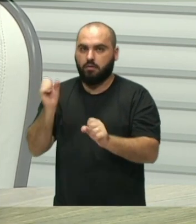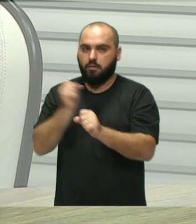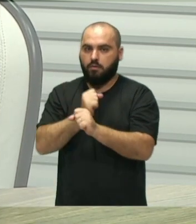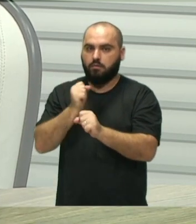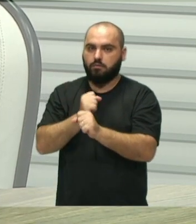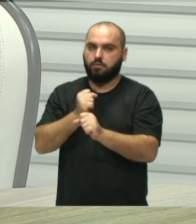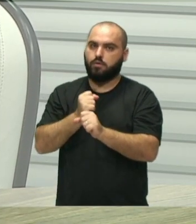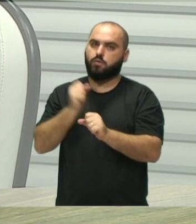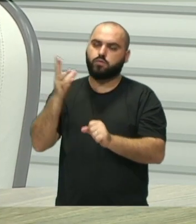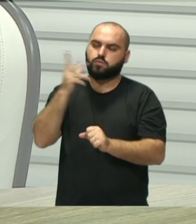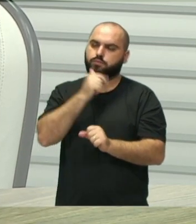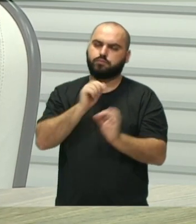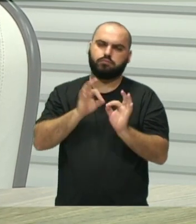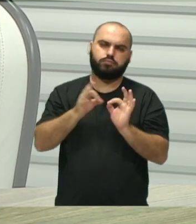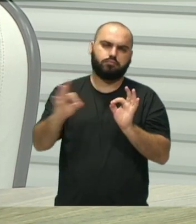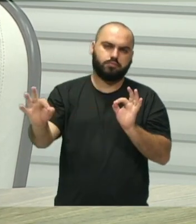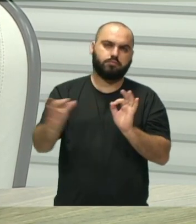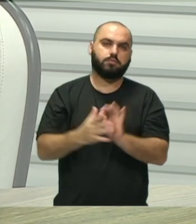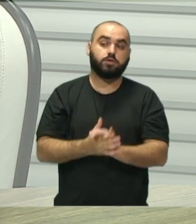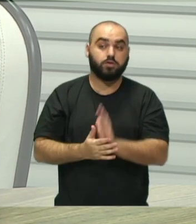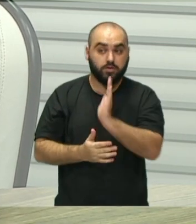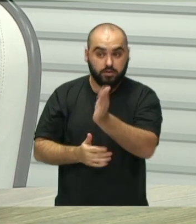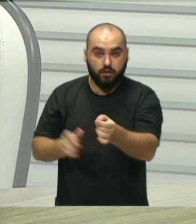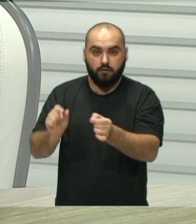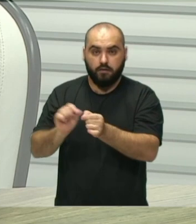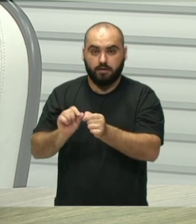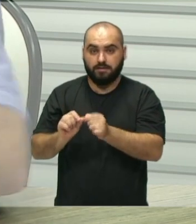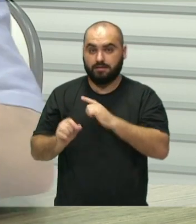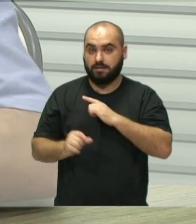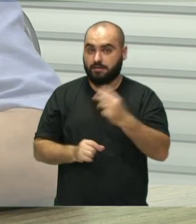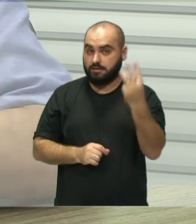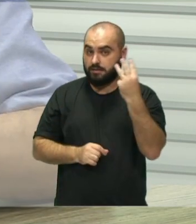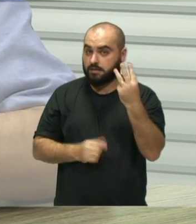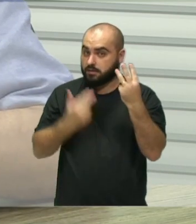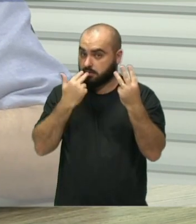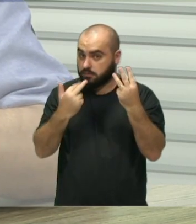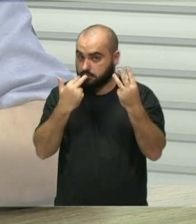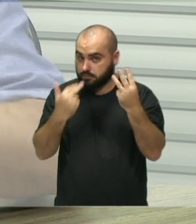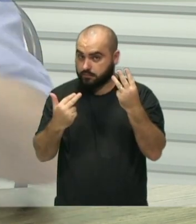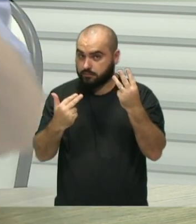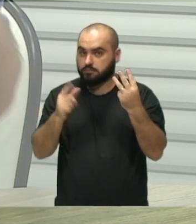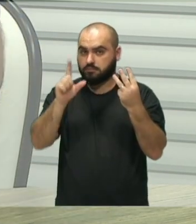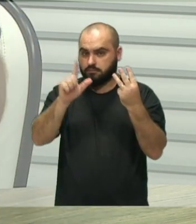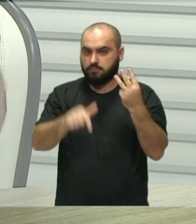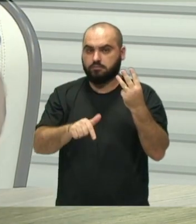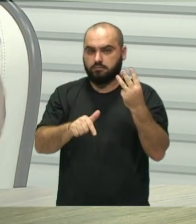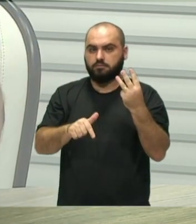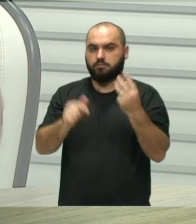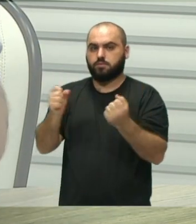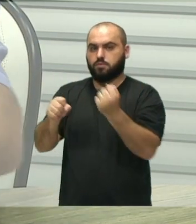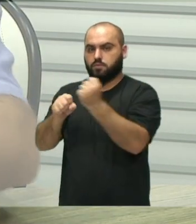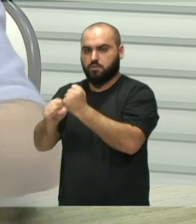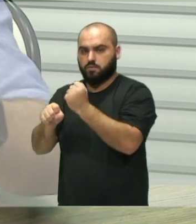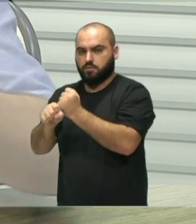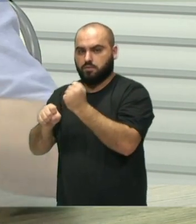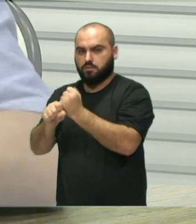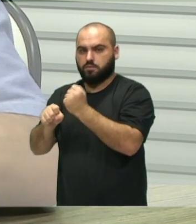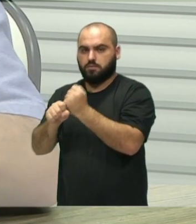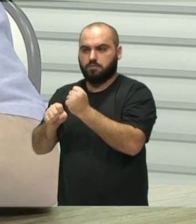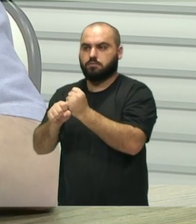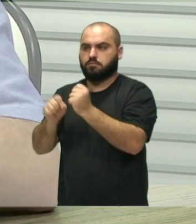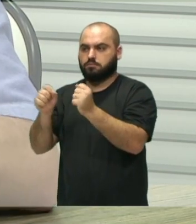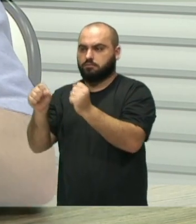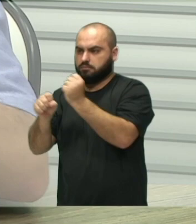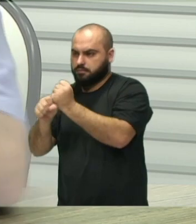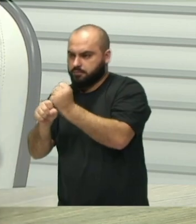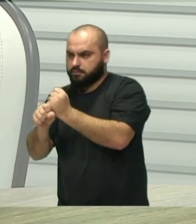longo prazo. Então, a gente já vai fazer, ele tem 3 celos, esse túnel é um túnel pré-moldado, que ele é construído em doca seca, depois ele